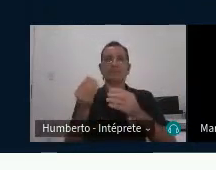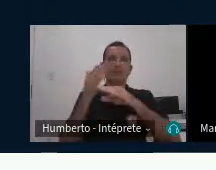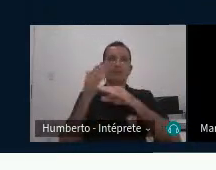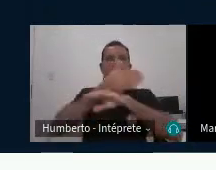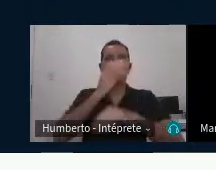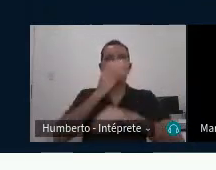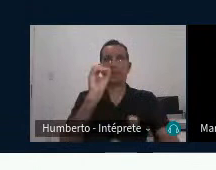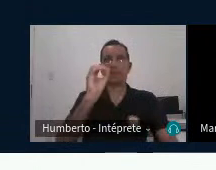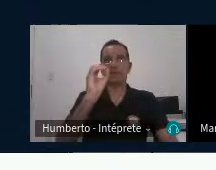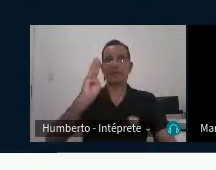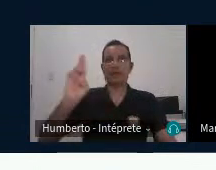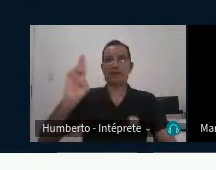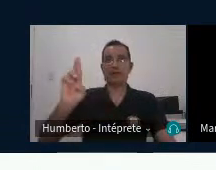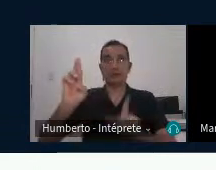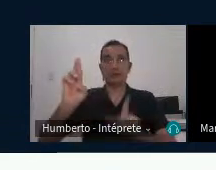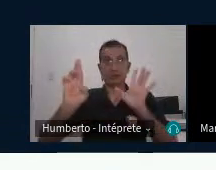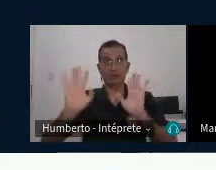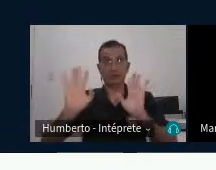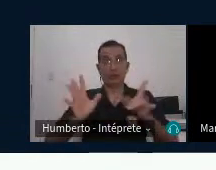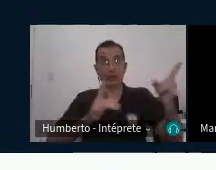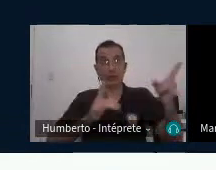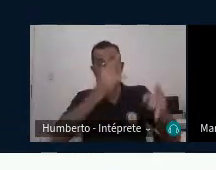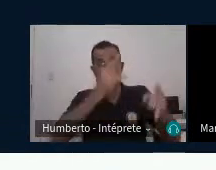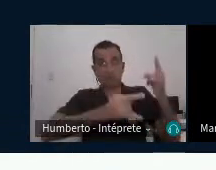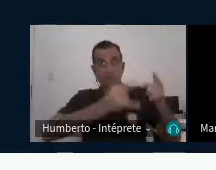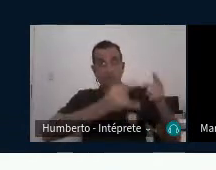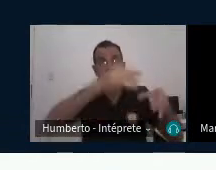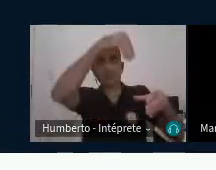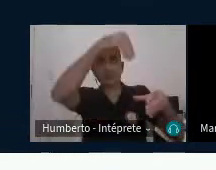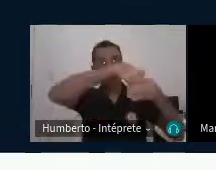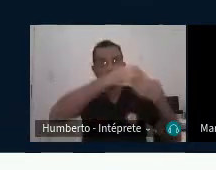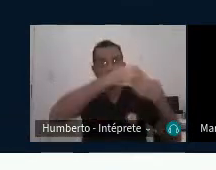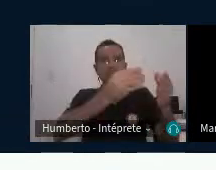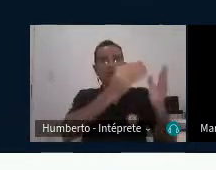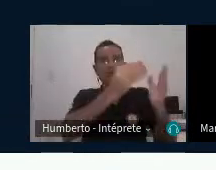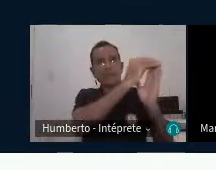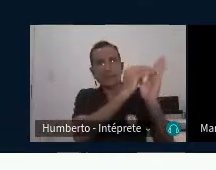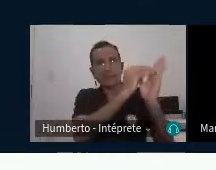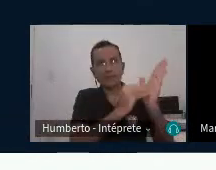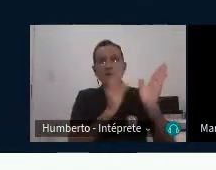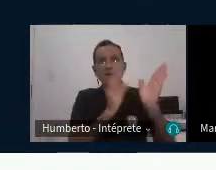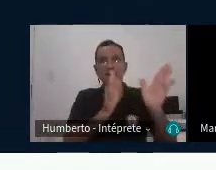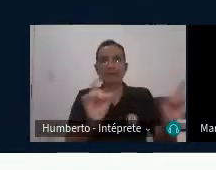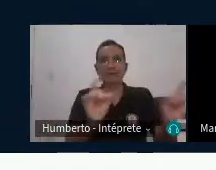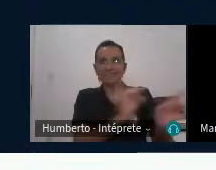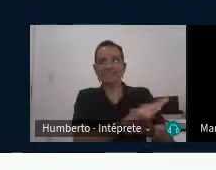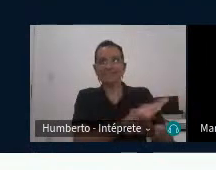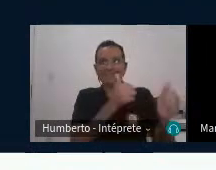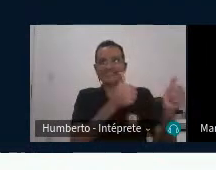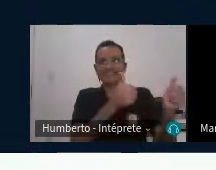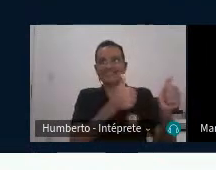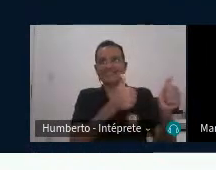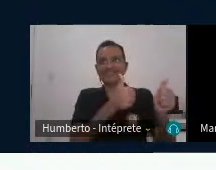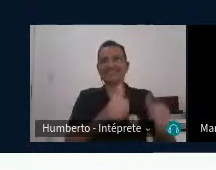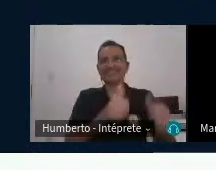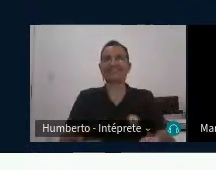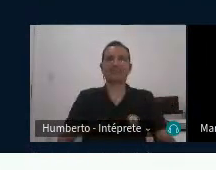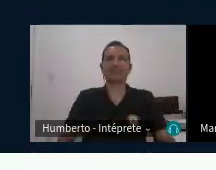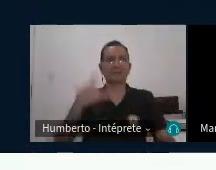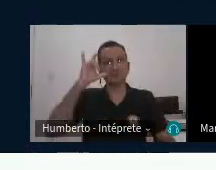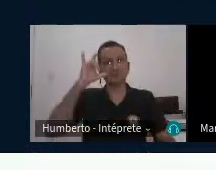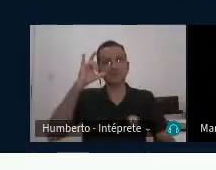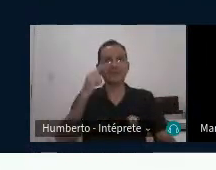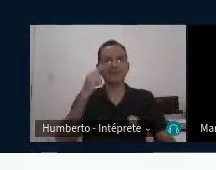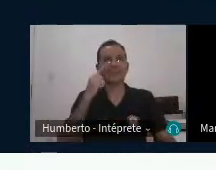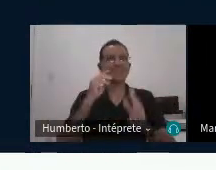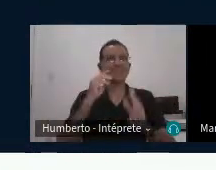robô já pronto, a programação toda pronta, estava tudo funcionando, a gente até gravou vídeo, se a gente achar, a gente pode deixar no Instagram. E chegou no dia,